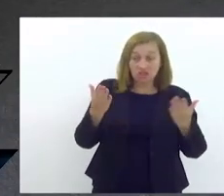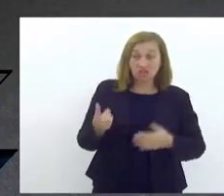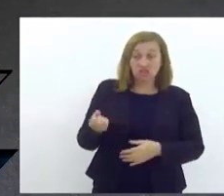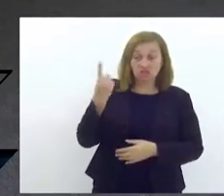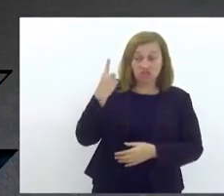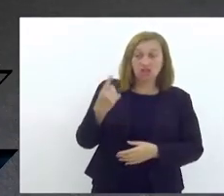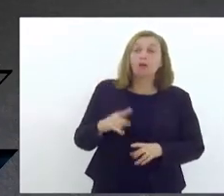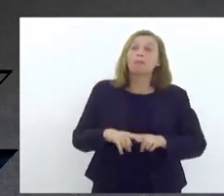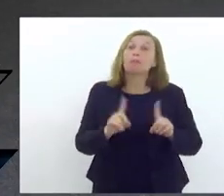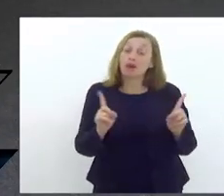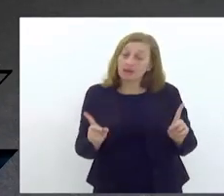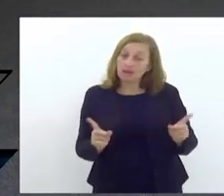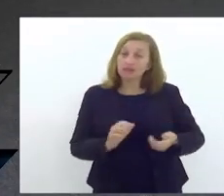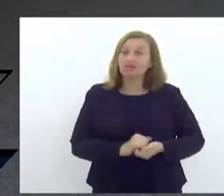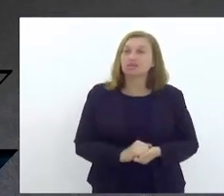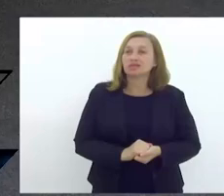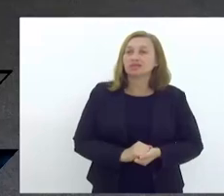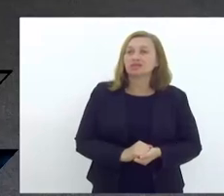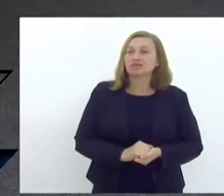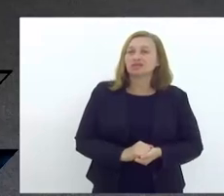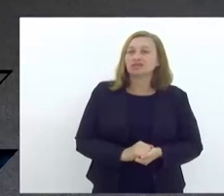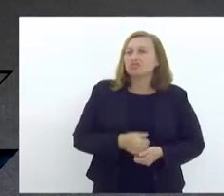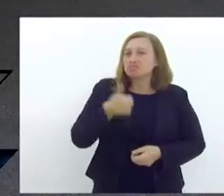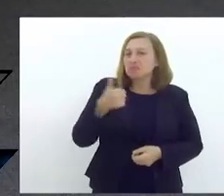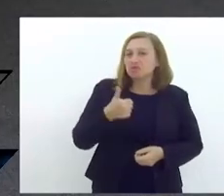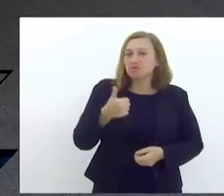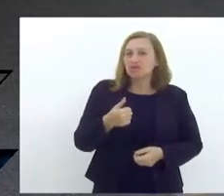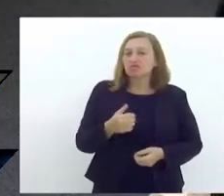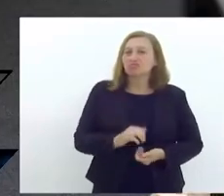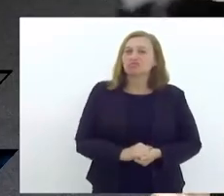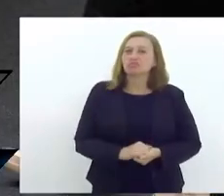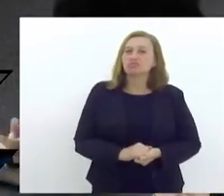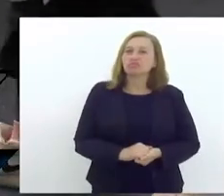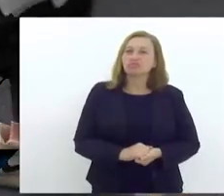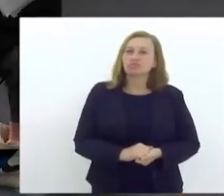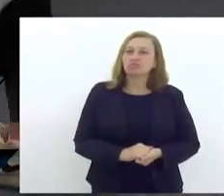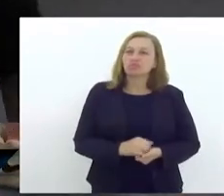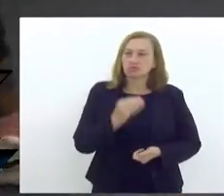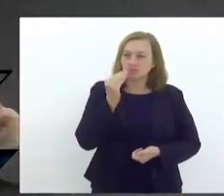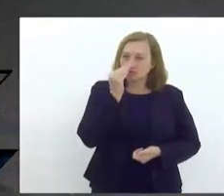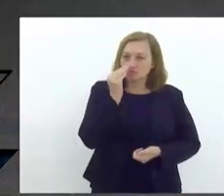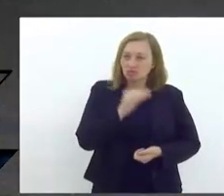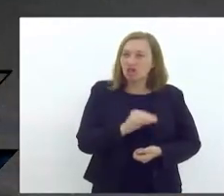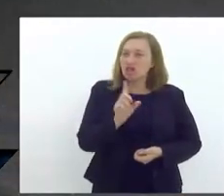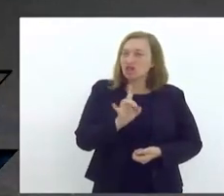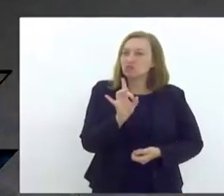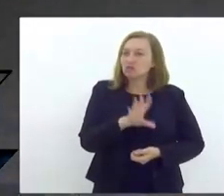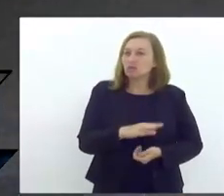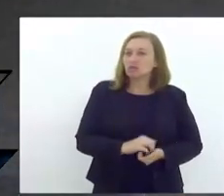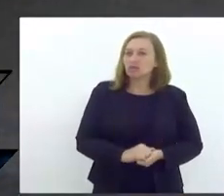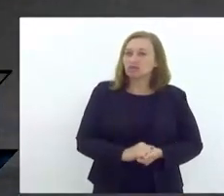mas impressionante em primeiro lugar de respeito Não só desse